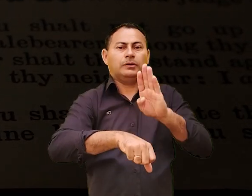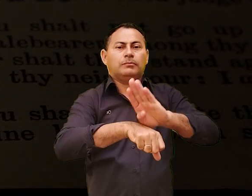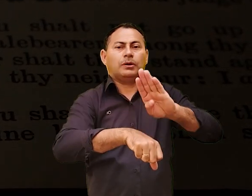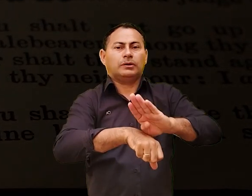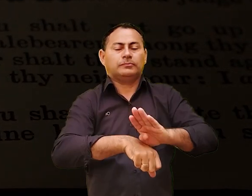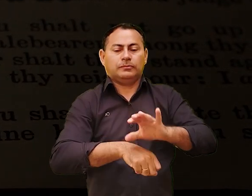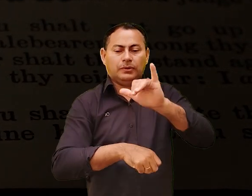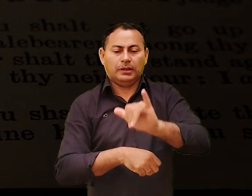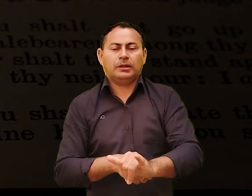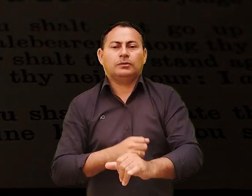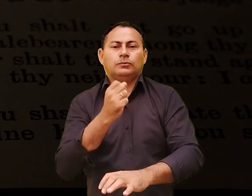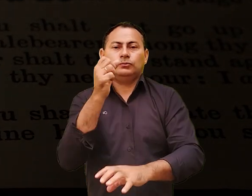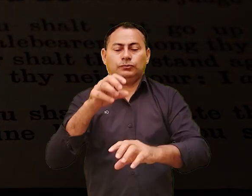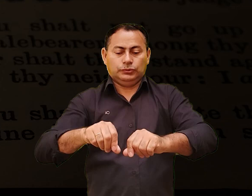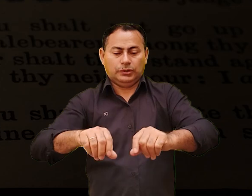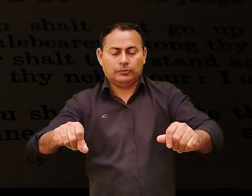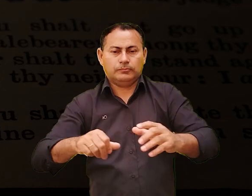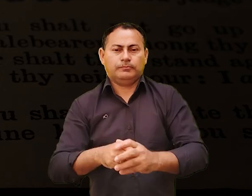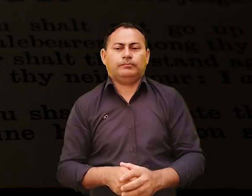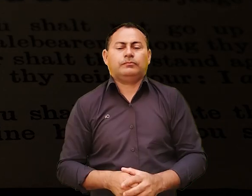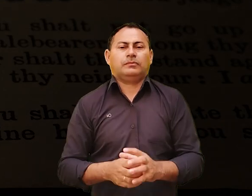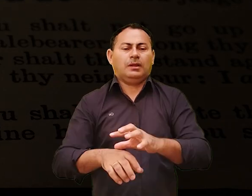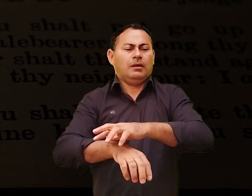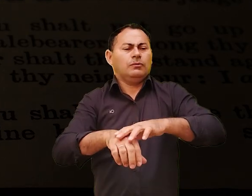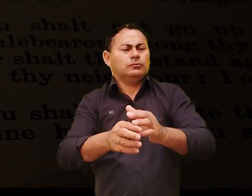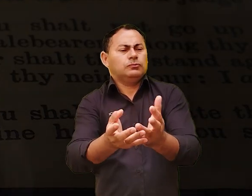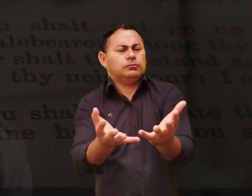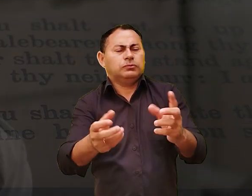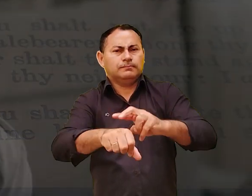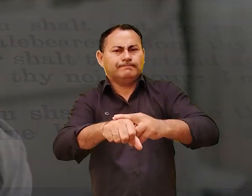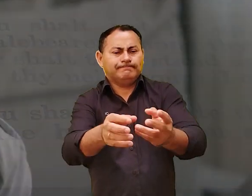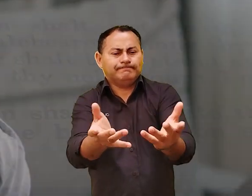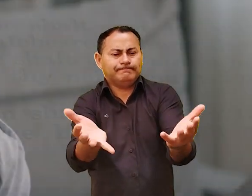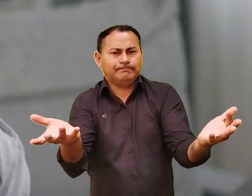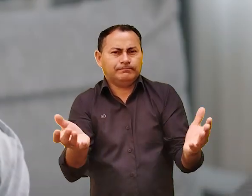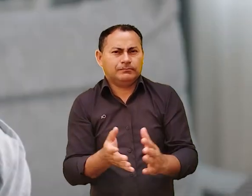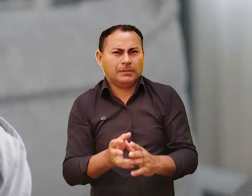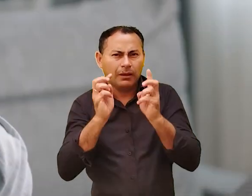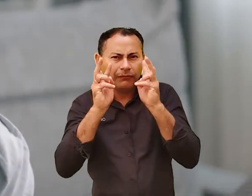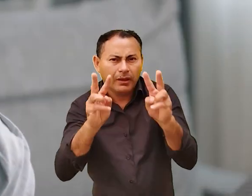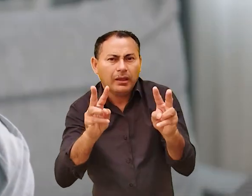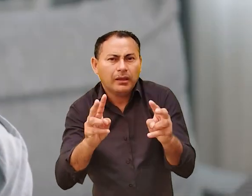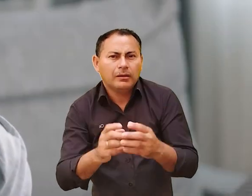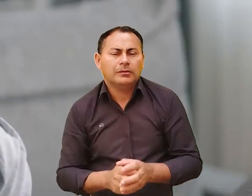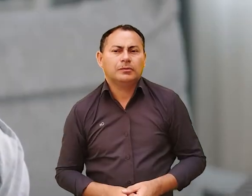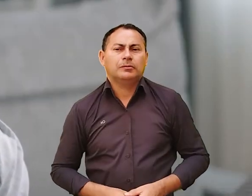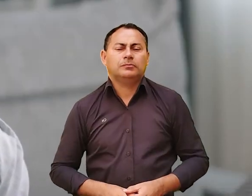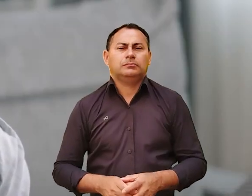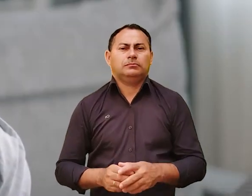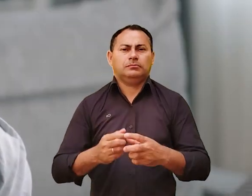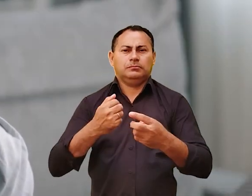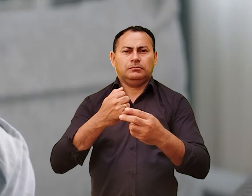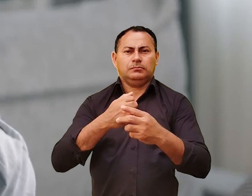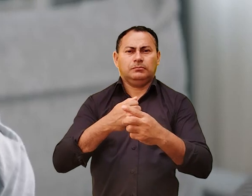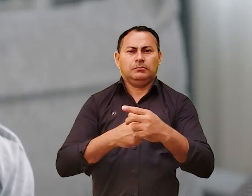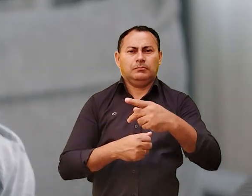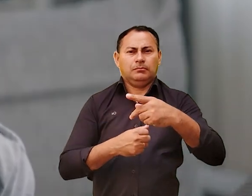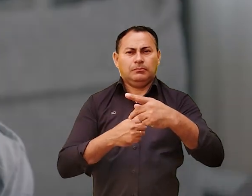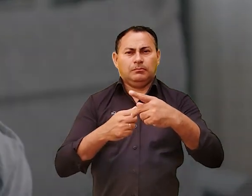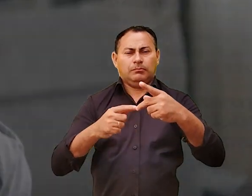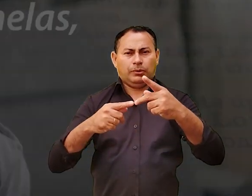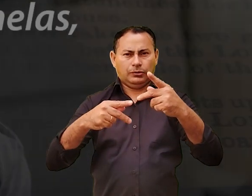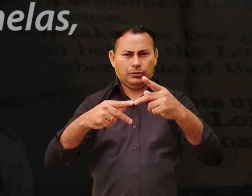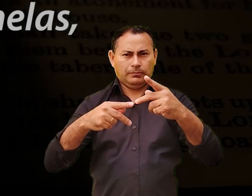bronze. Fique ele no chão, em meio à relva do campo. Observem como o pronome pessoal